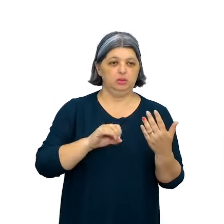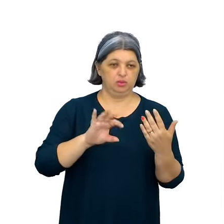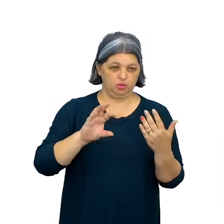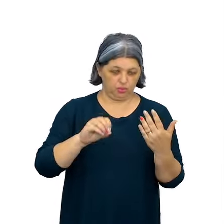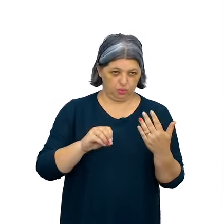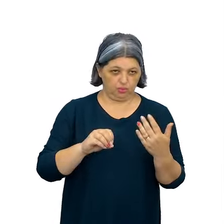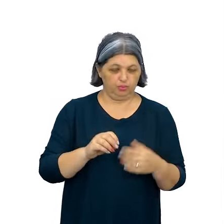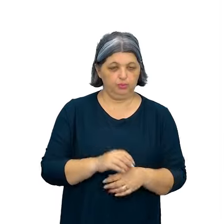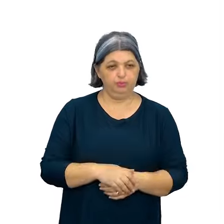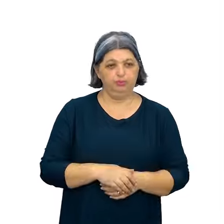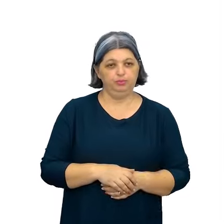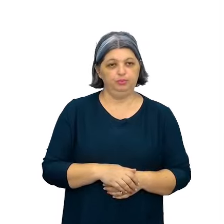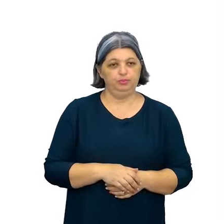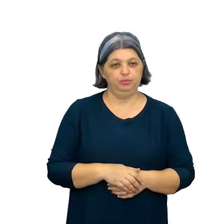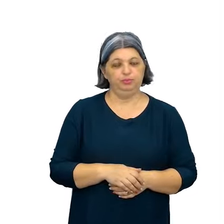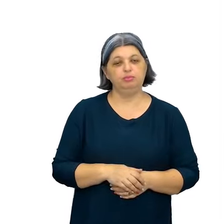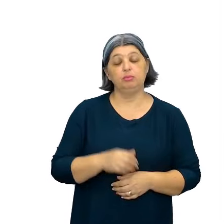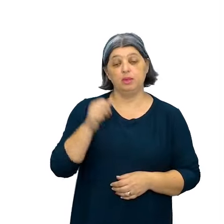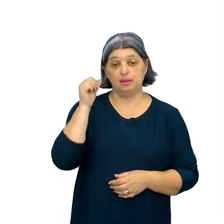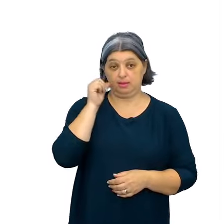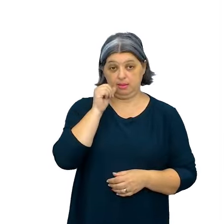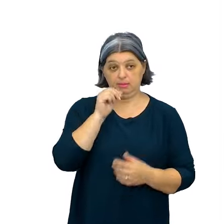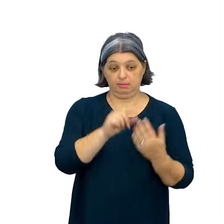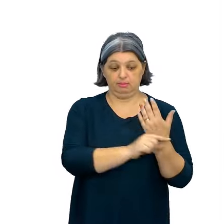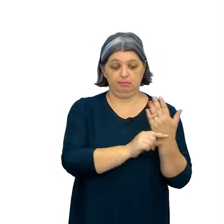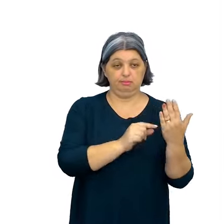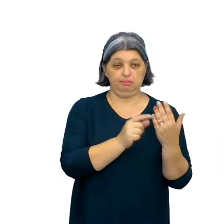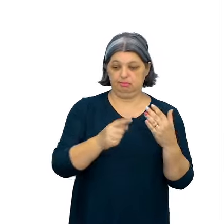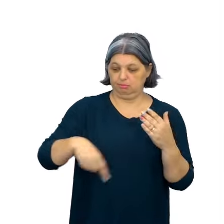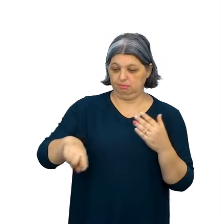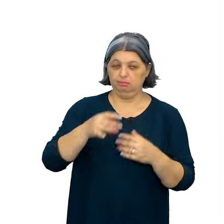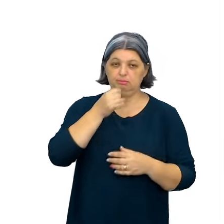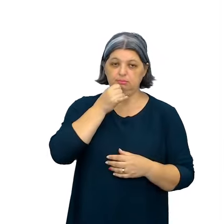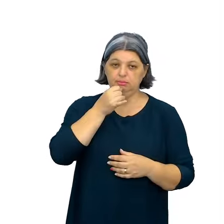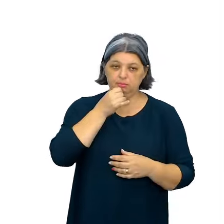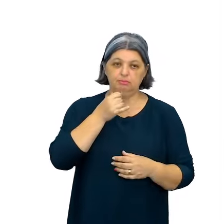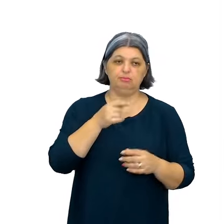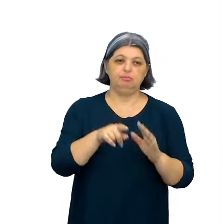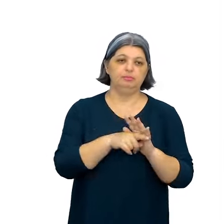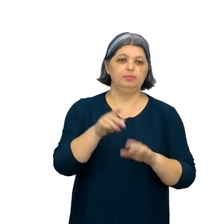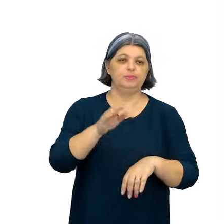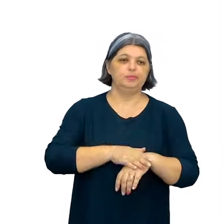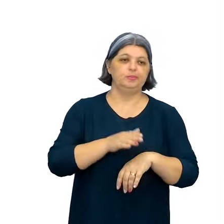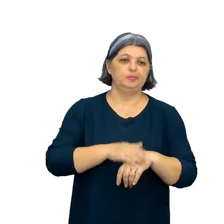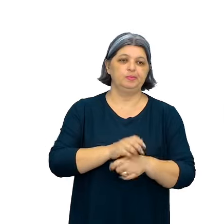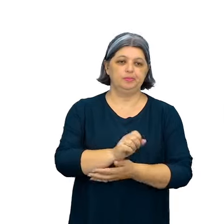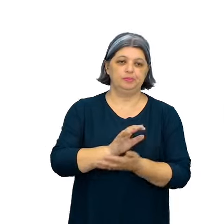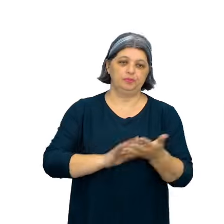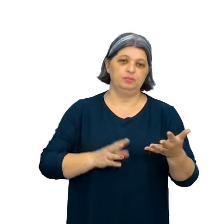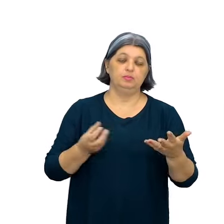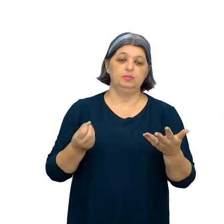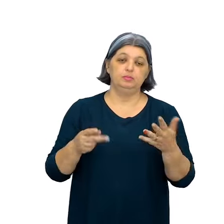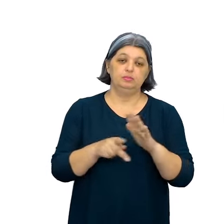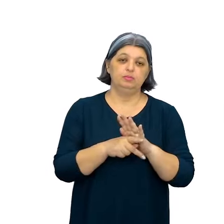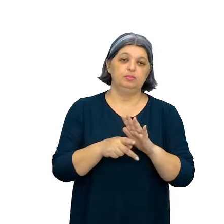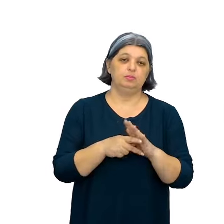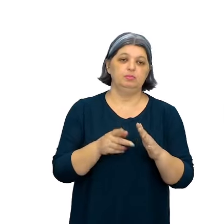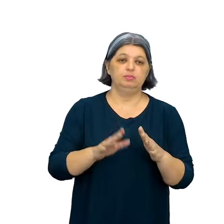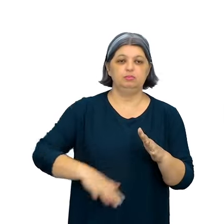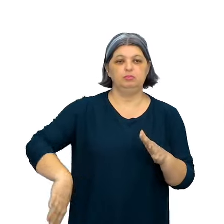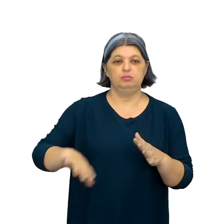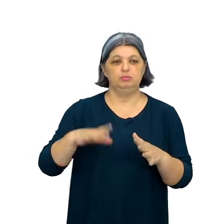autora, ela afirma que eles são exemplos de alguns afazeres e ou atividades que permeiam